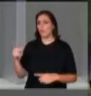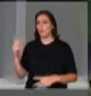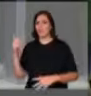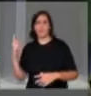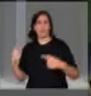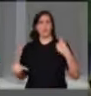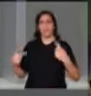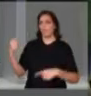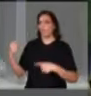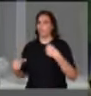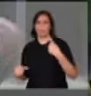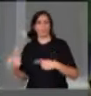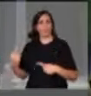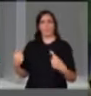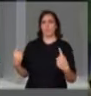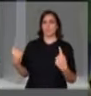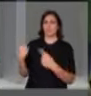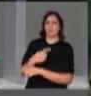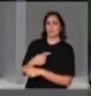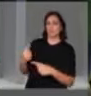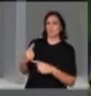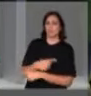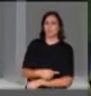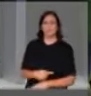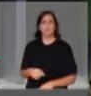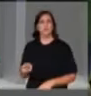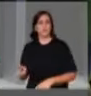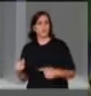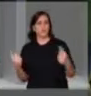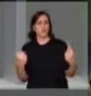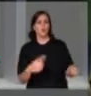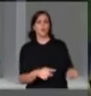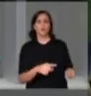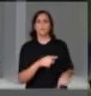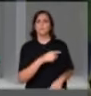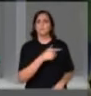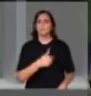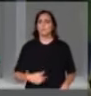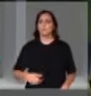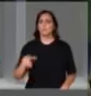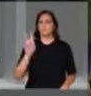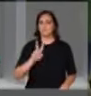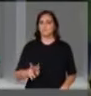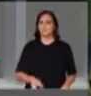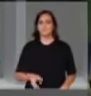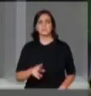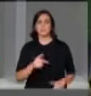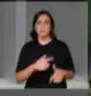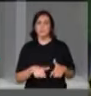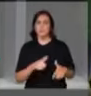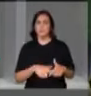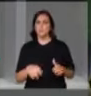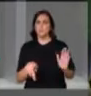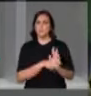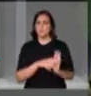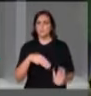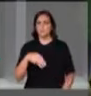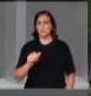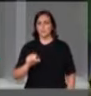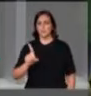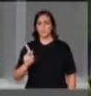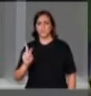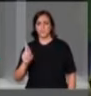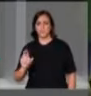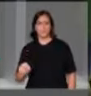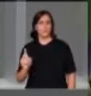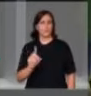mesma. Ela faz oposição até ao governo da Venezuela, que é um problema do Maduro e não dos Estados Unidos. Vou te contar, com uma